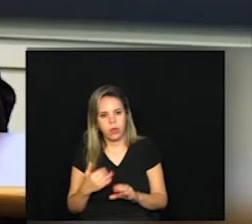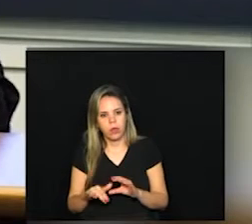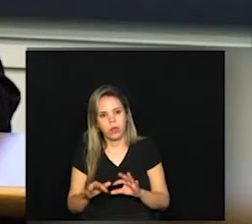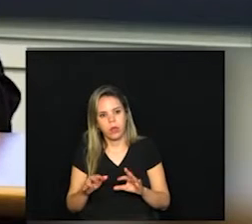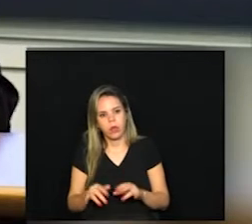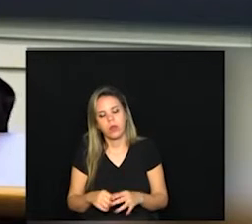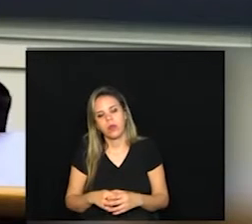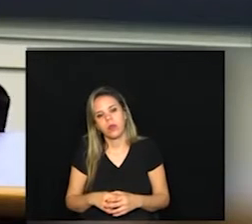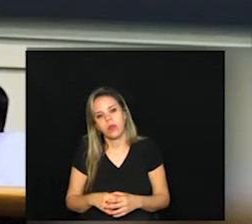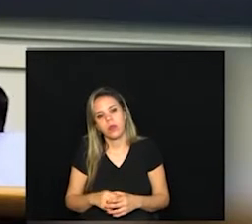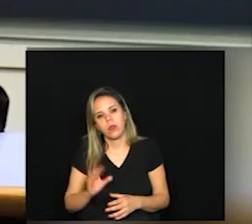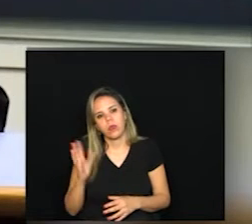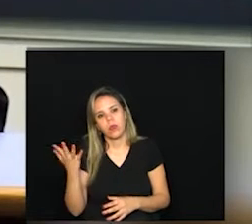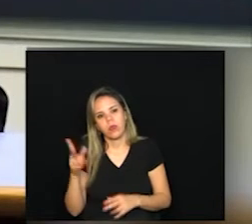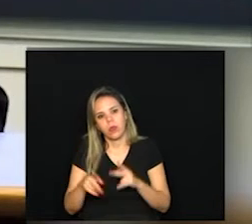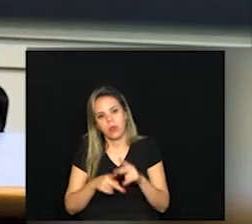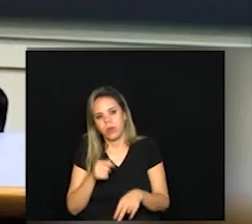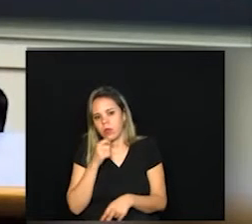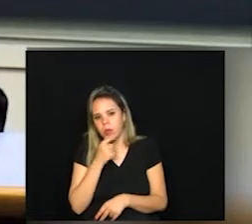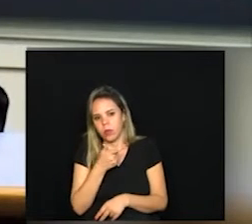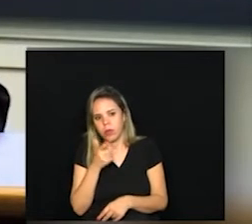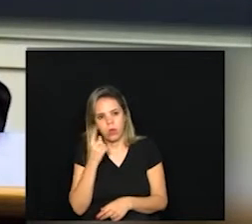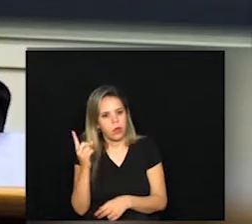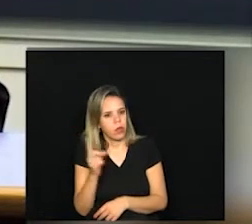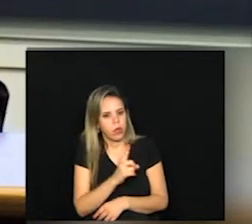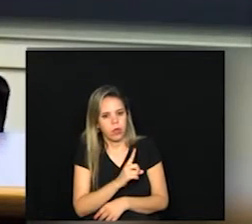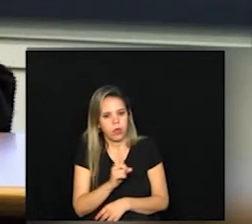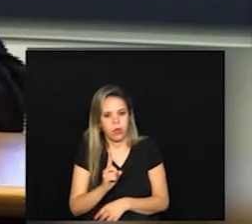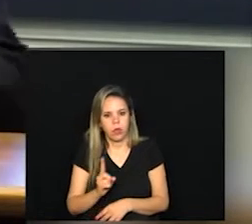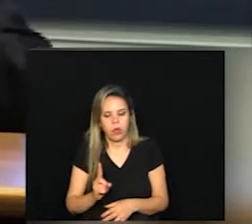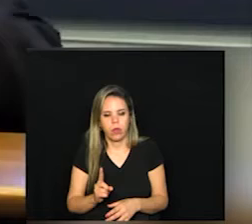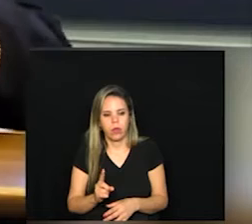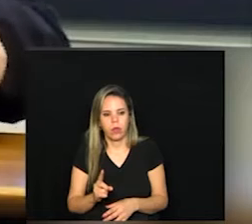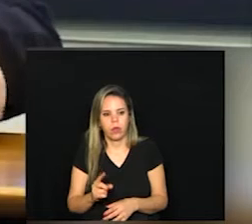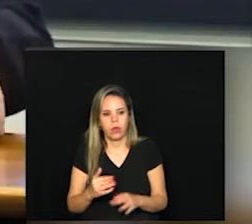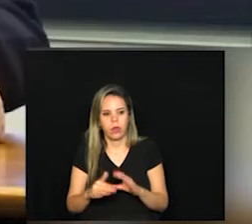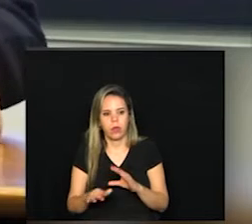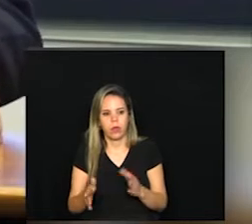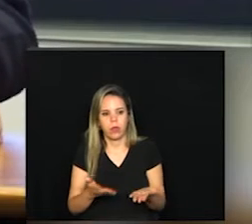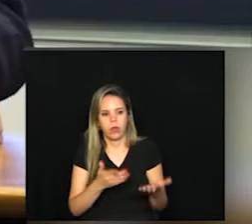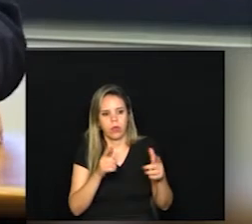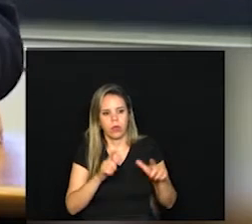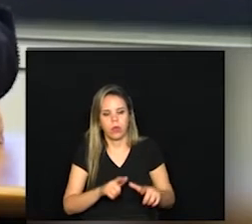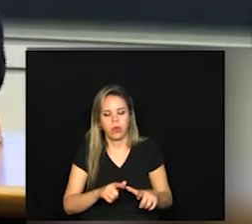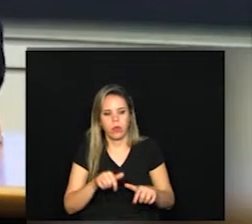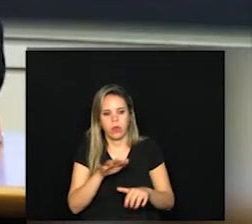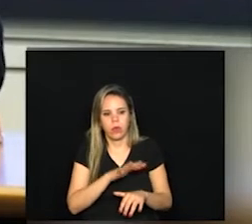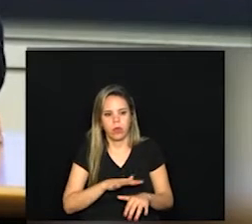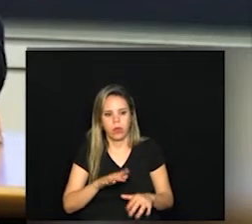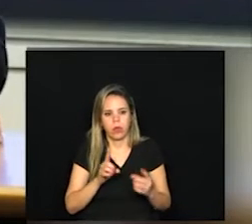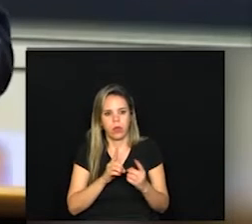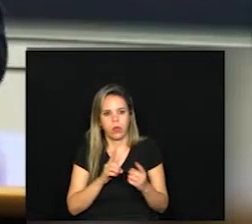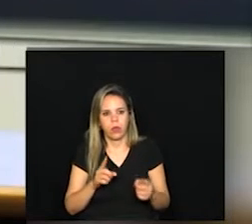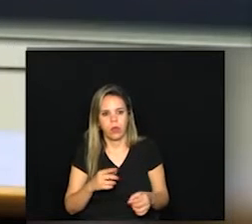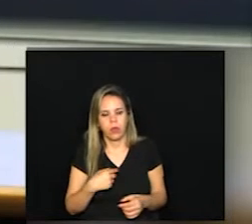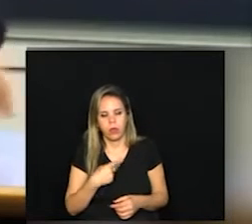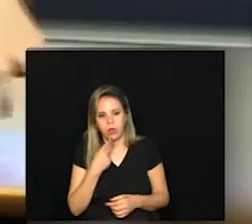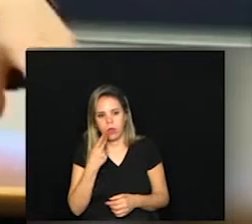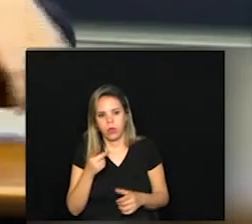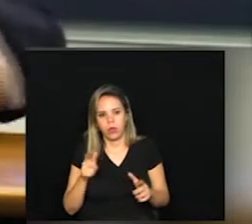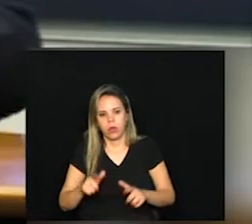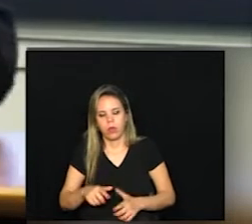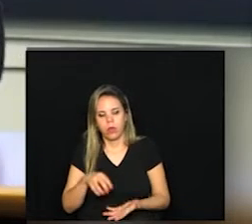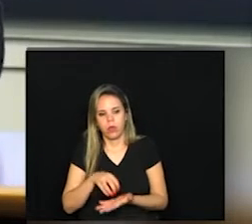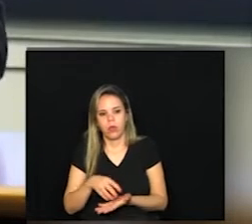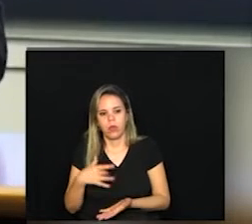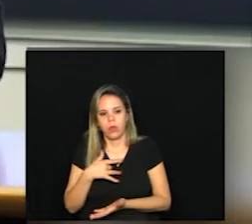e-mail. Se eventualmente a pessoa ainda não comparecer, a gente manda para o território da área de abrangência, que a gente chama, onde o centro